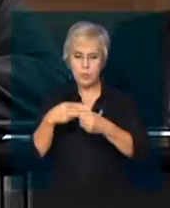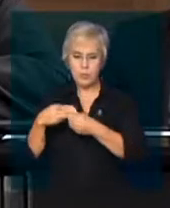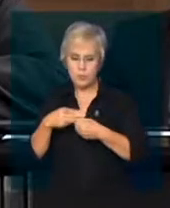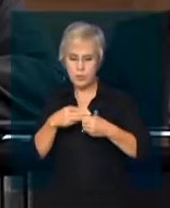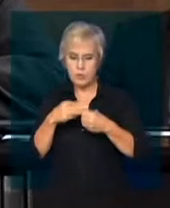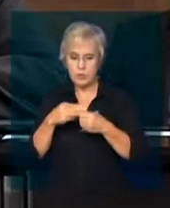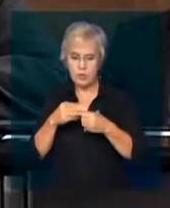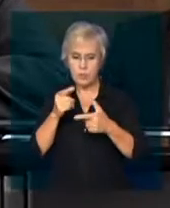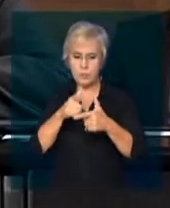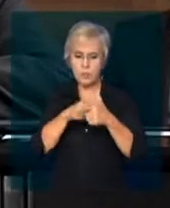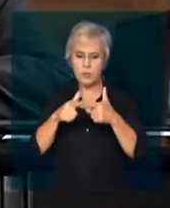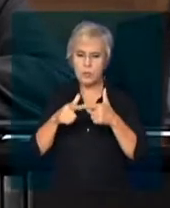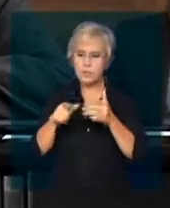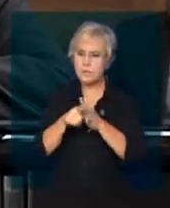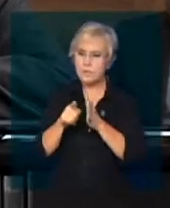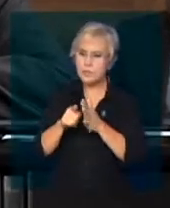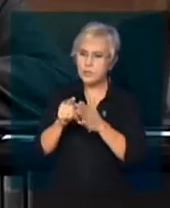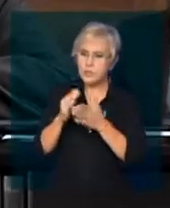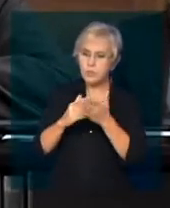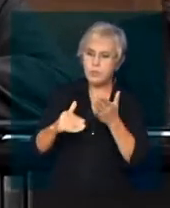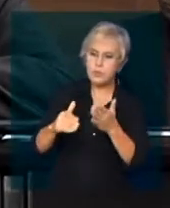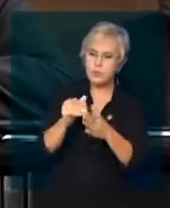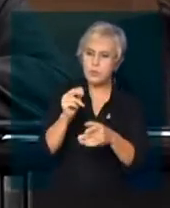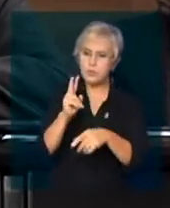vai ter vereador recebendo R$5.